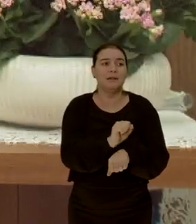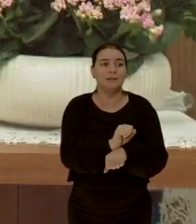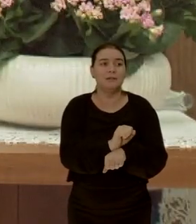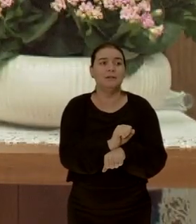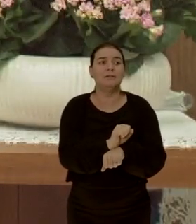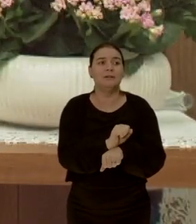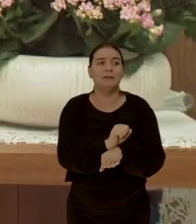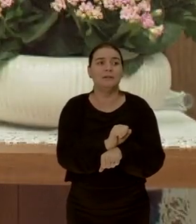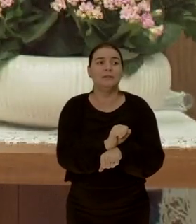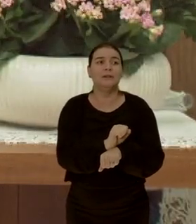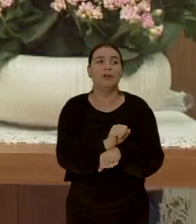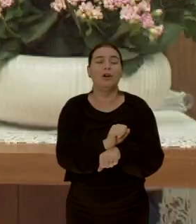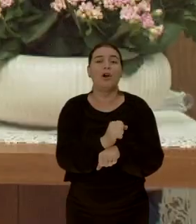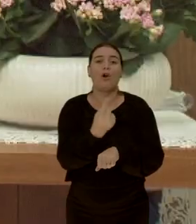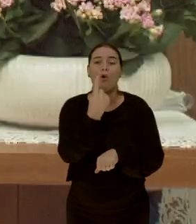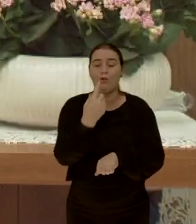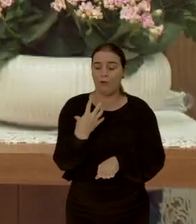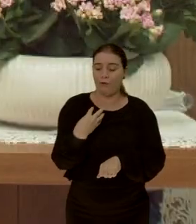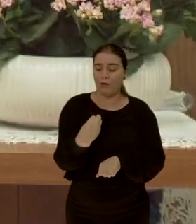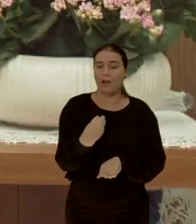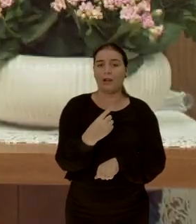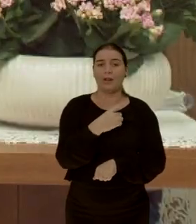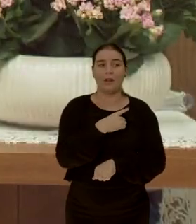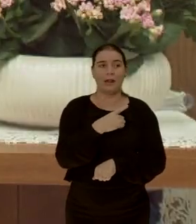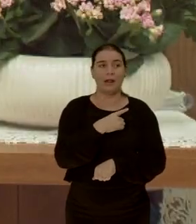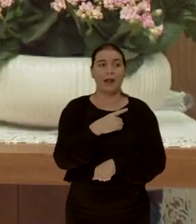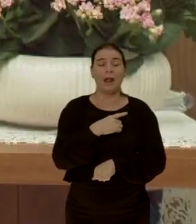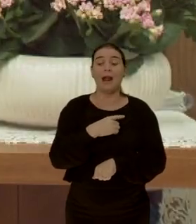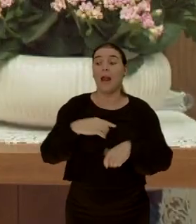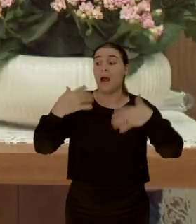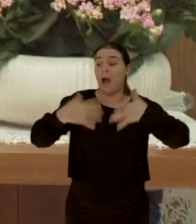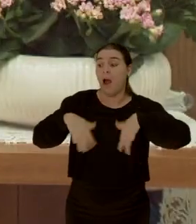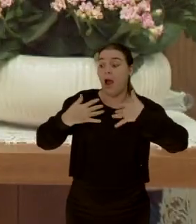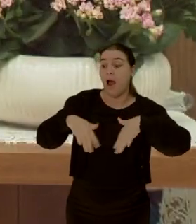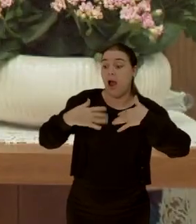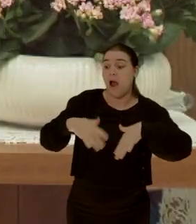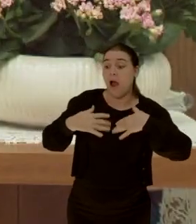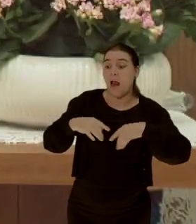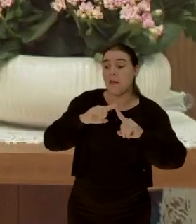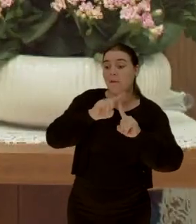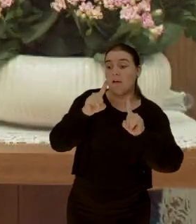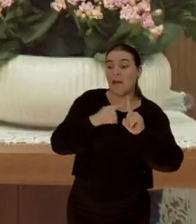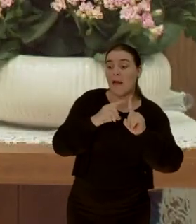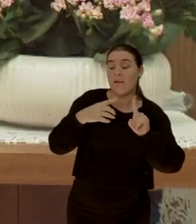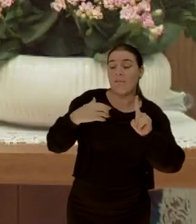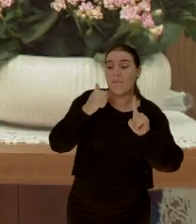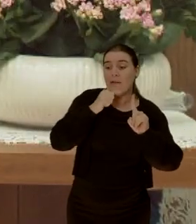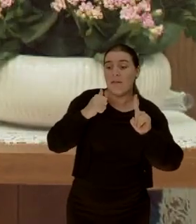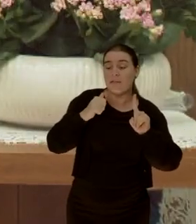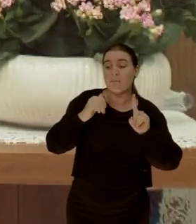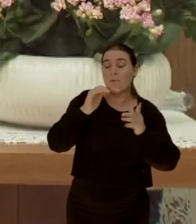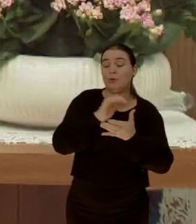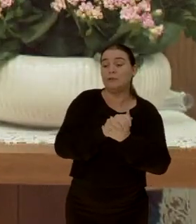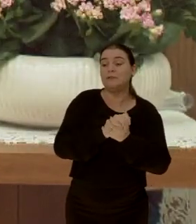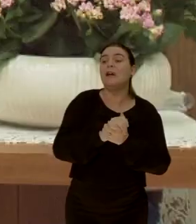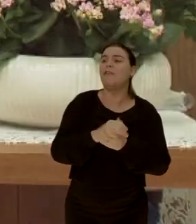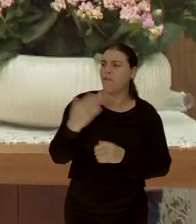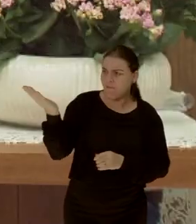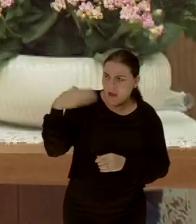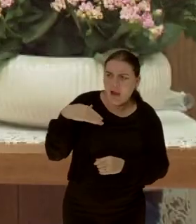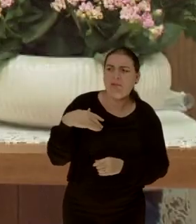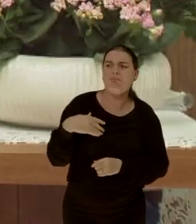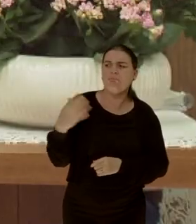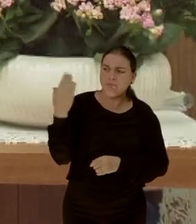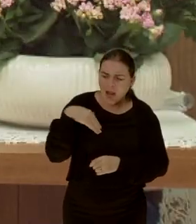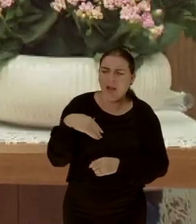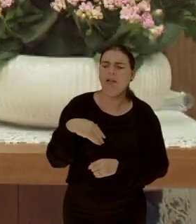único neném que tinha. E ela desesperada, o que foi? Eu falei, não, nada. Eu disse, você pode vir. Você pode vir que eu estou